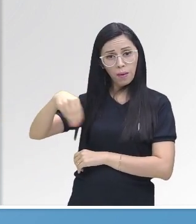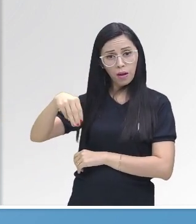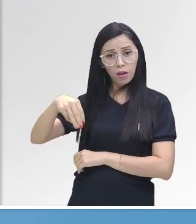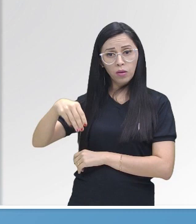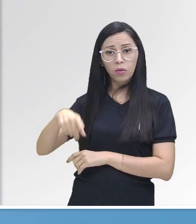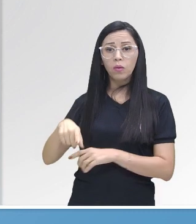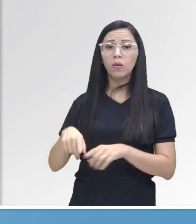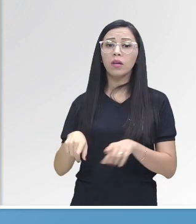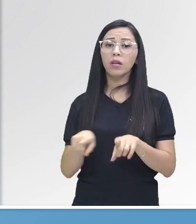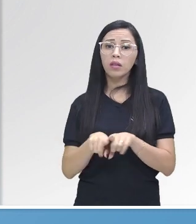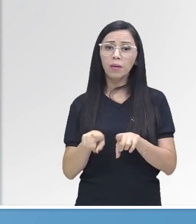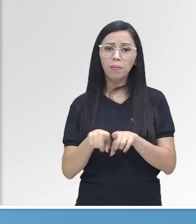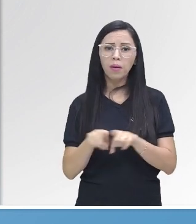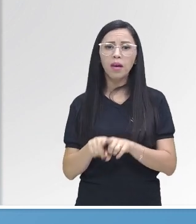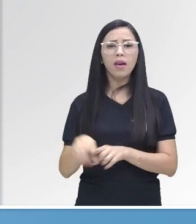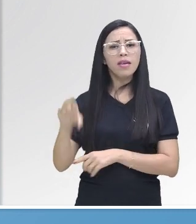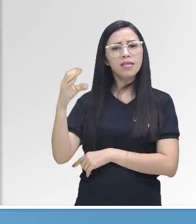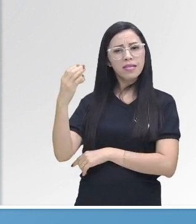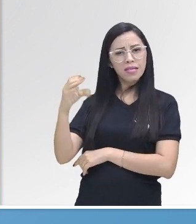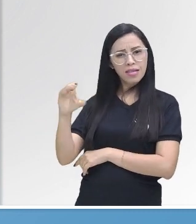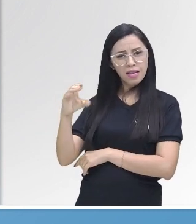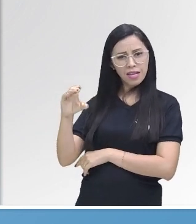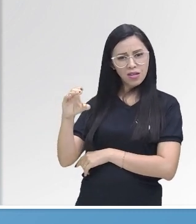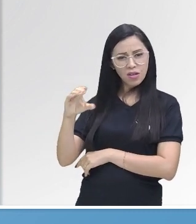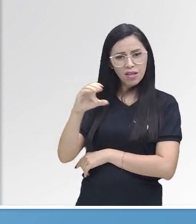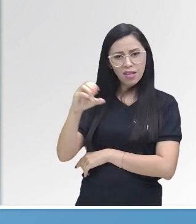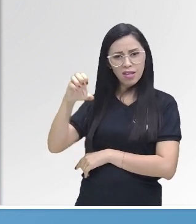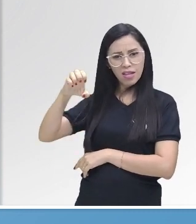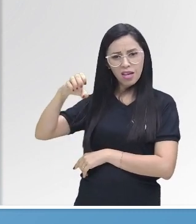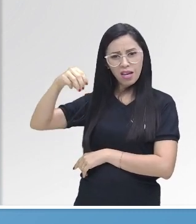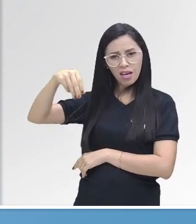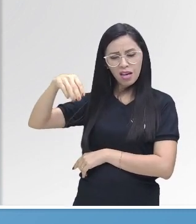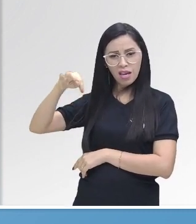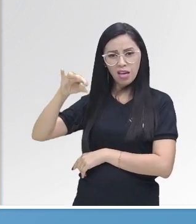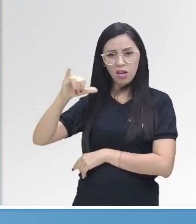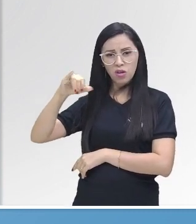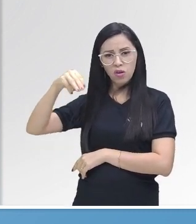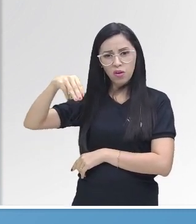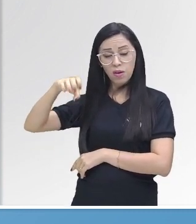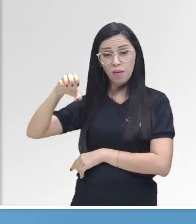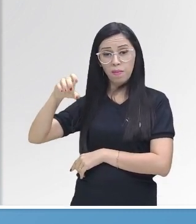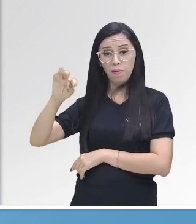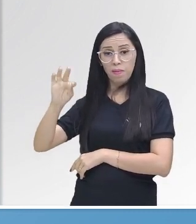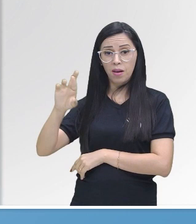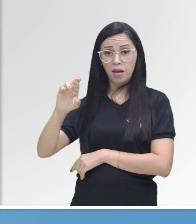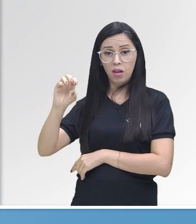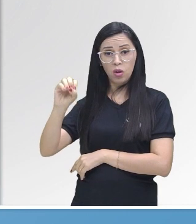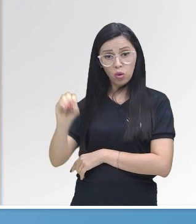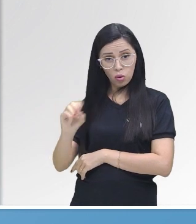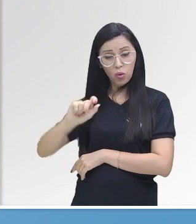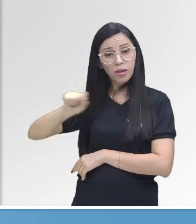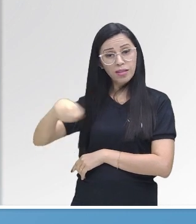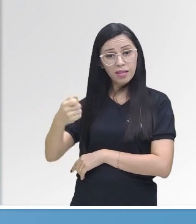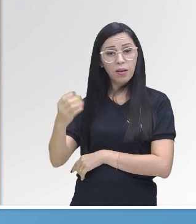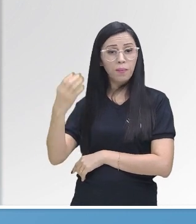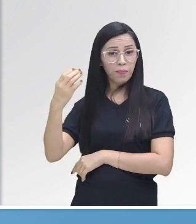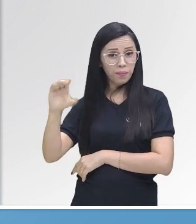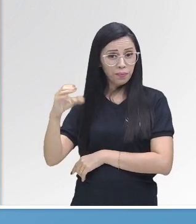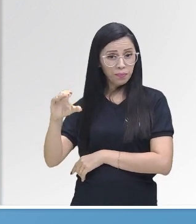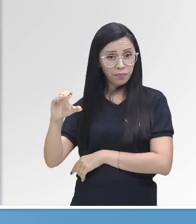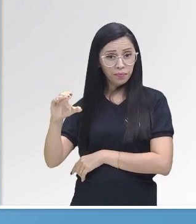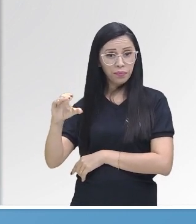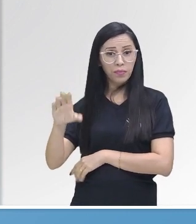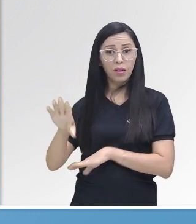centímetro e o quilômetro derivam de metro e são unidades utilizadas habitualmente.